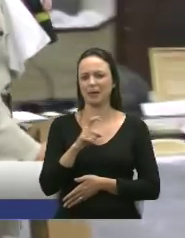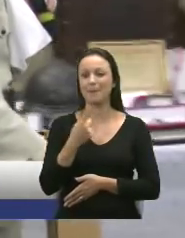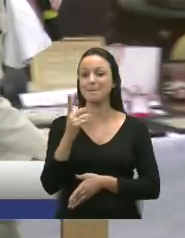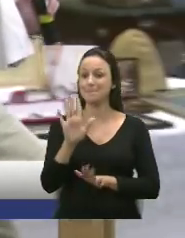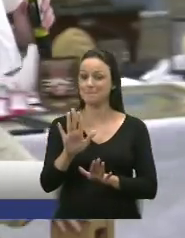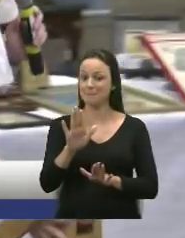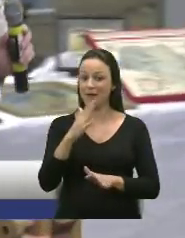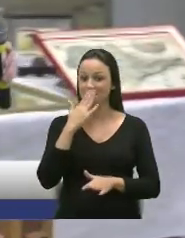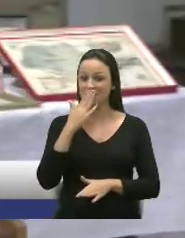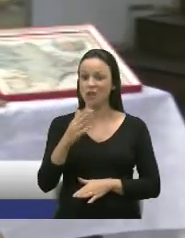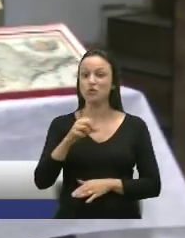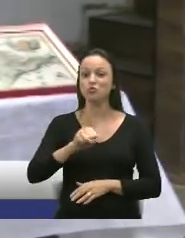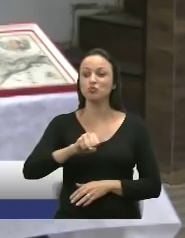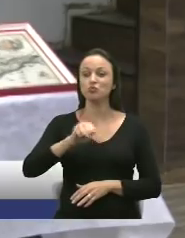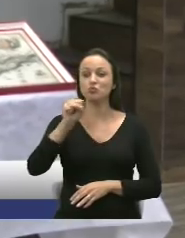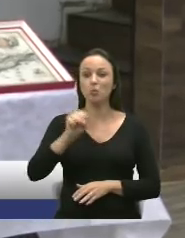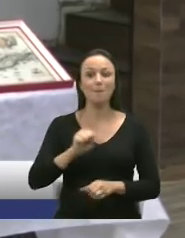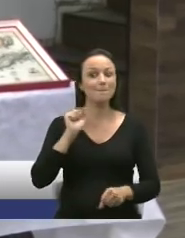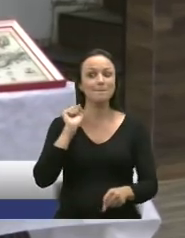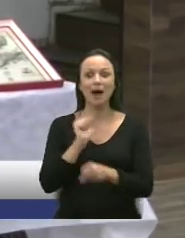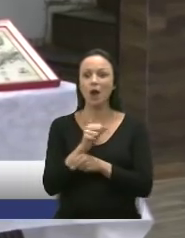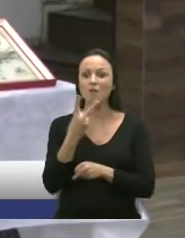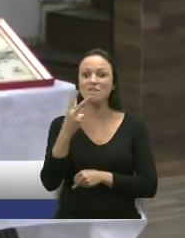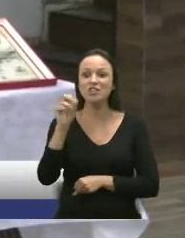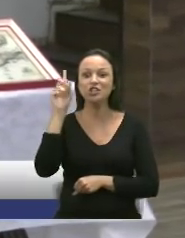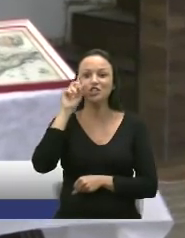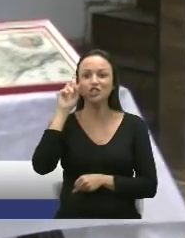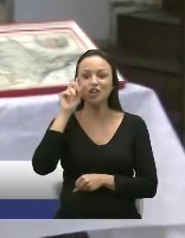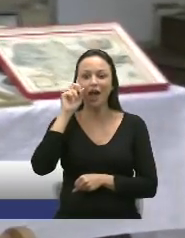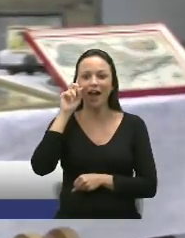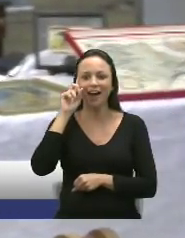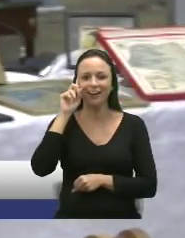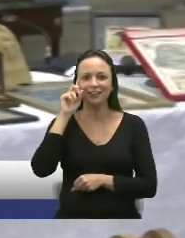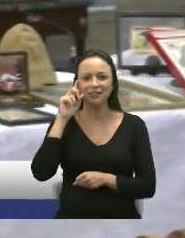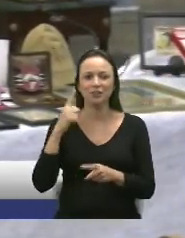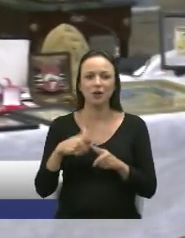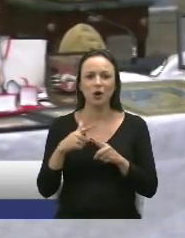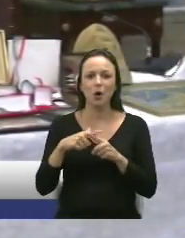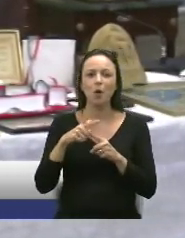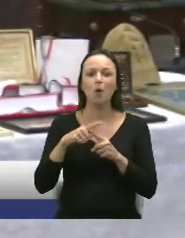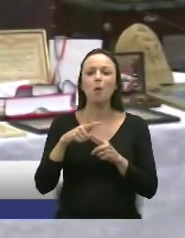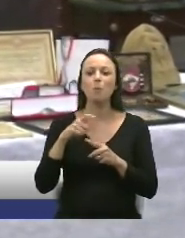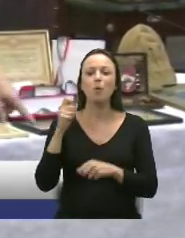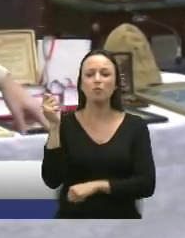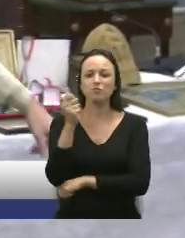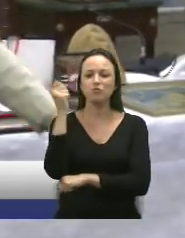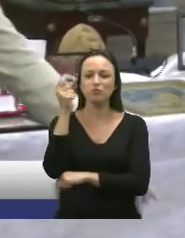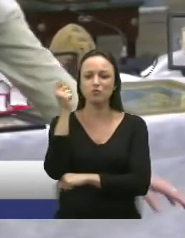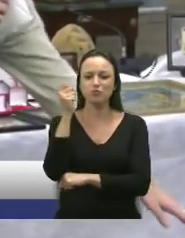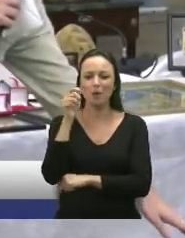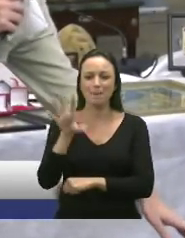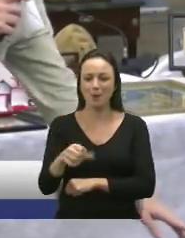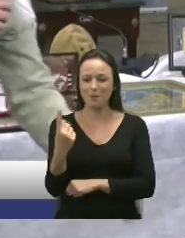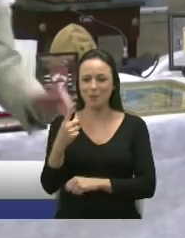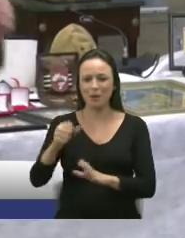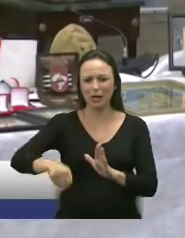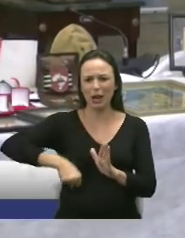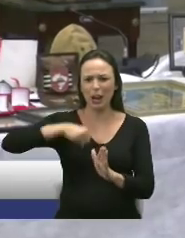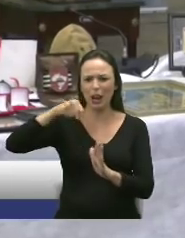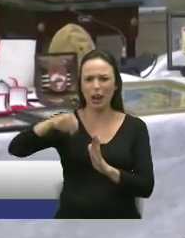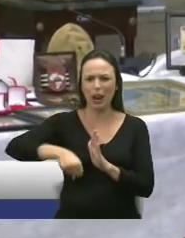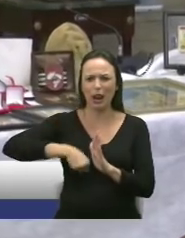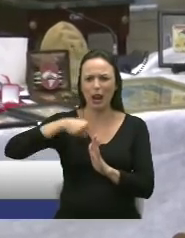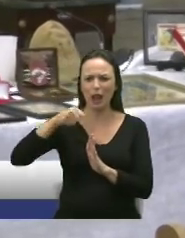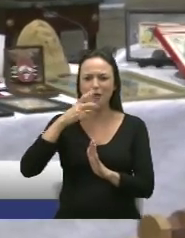por 20 dias de avançar em São Paulo. Também quando os gaúchos aprisionaram a primeira matraca, eles queriam morrer, porque, né? Eles foram enganados por um brinquedo